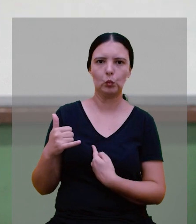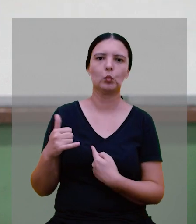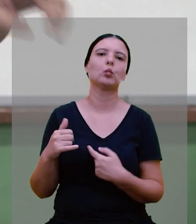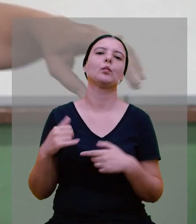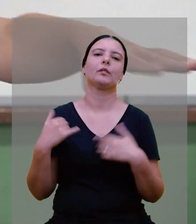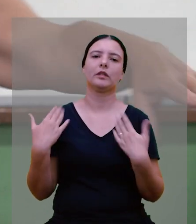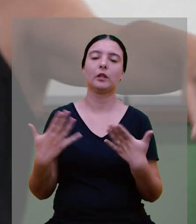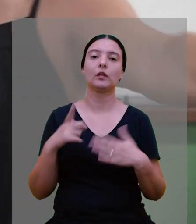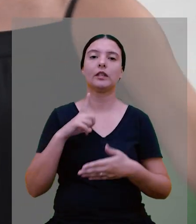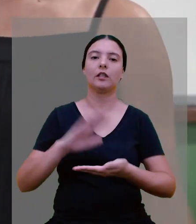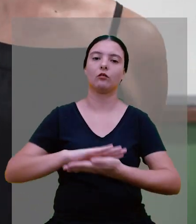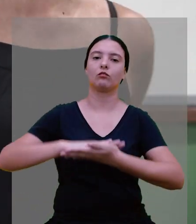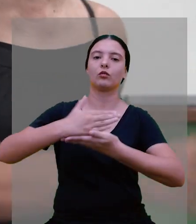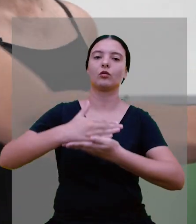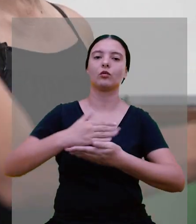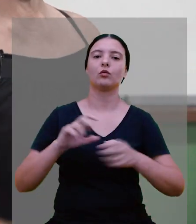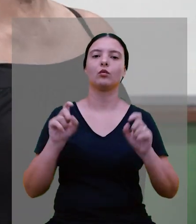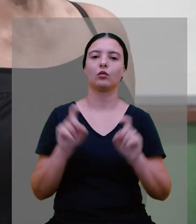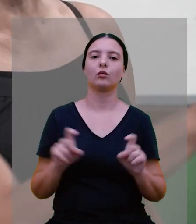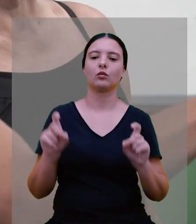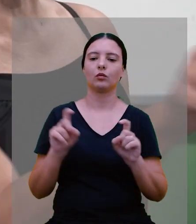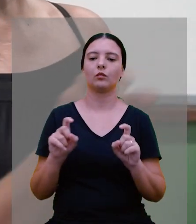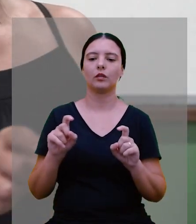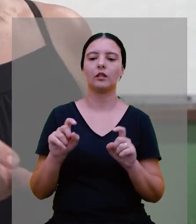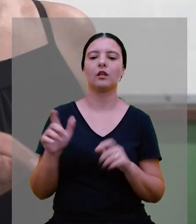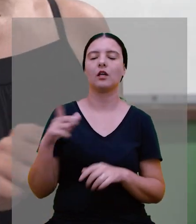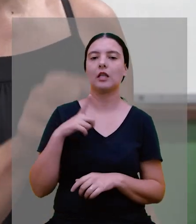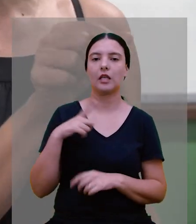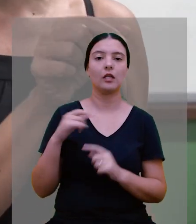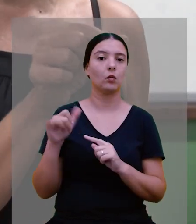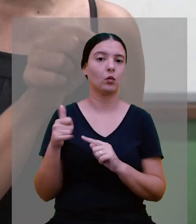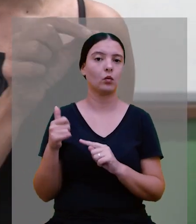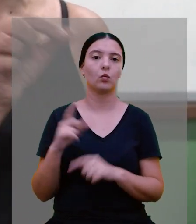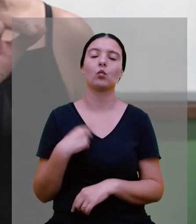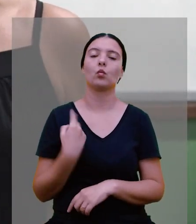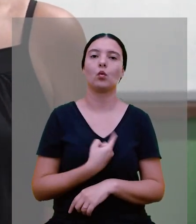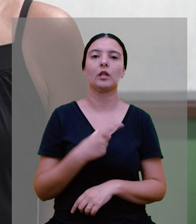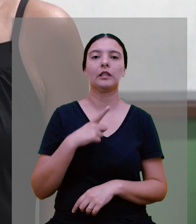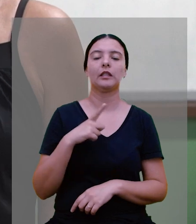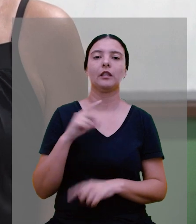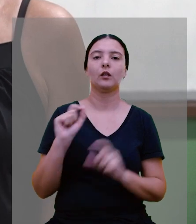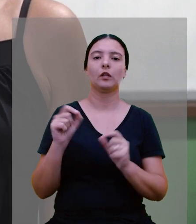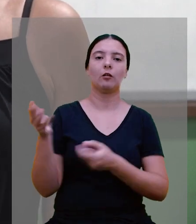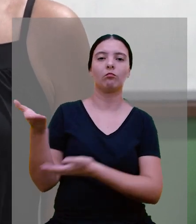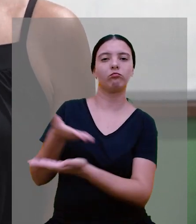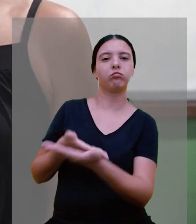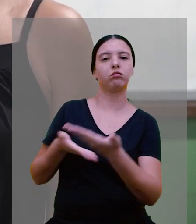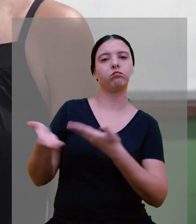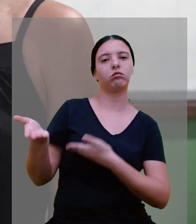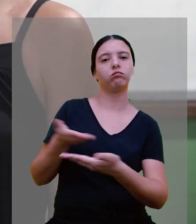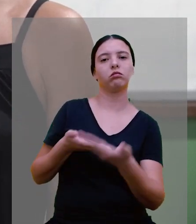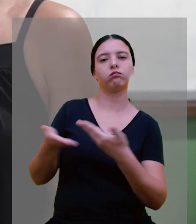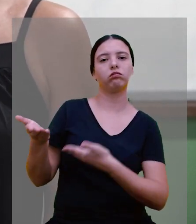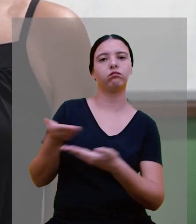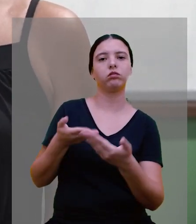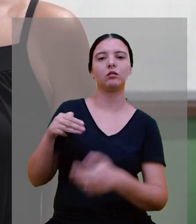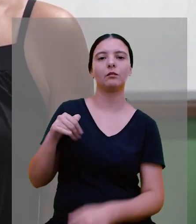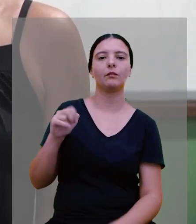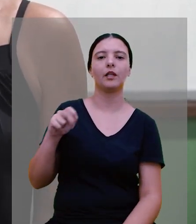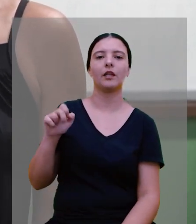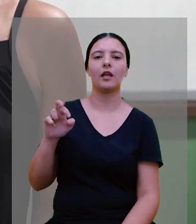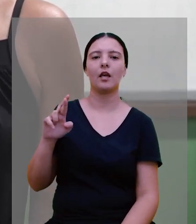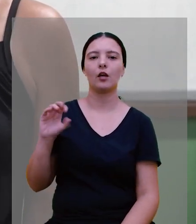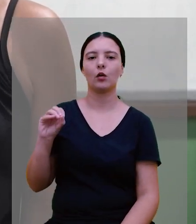eles têm o notebook, que o Guilherme está ligando, os nossos celulares, eles têm os transistores feitos de um minério que chama